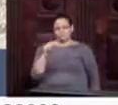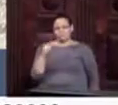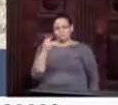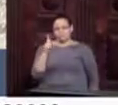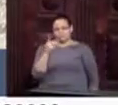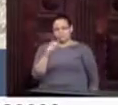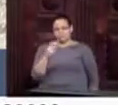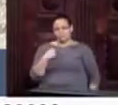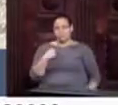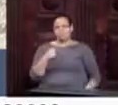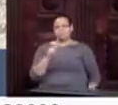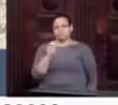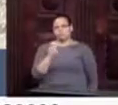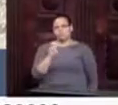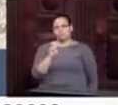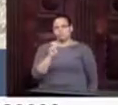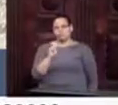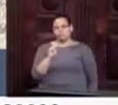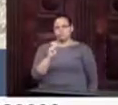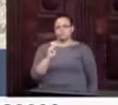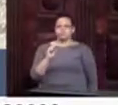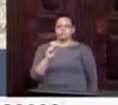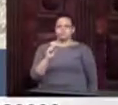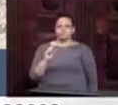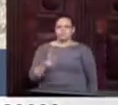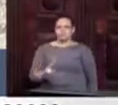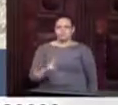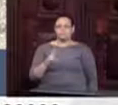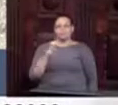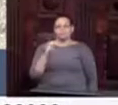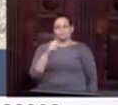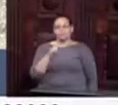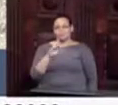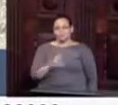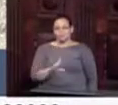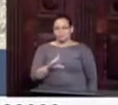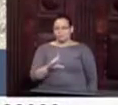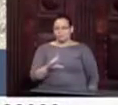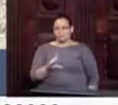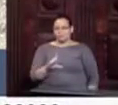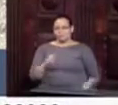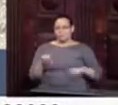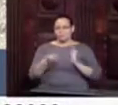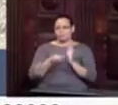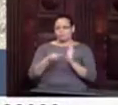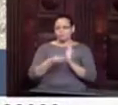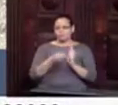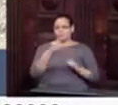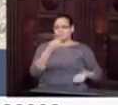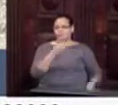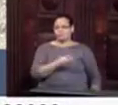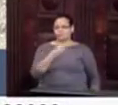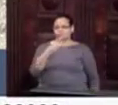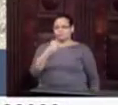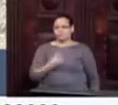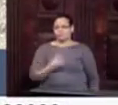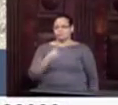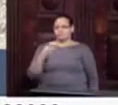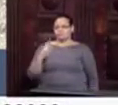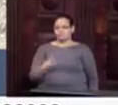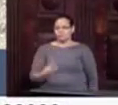assessor, realmente o PL na Câmara é 343 de